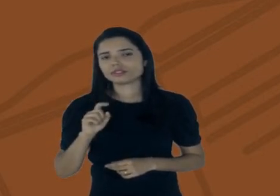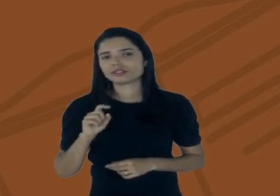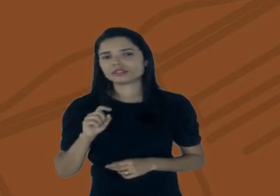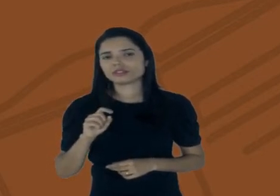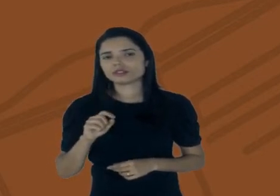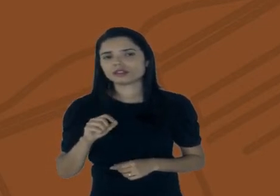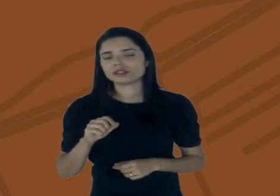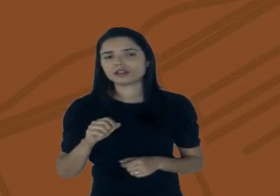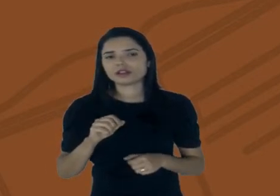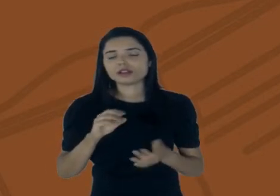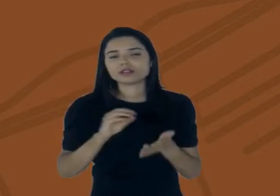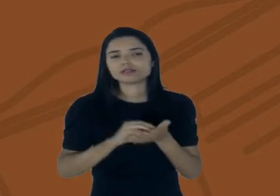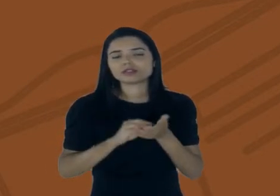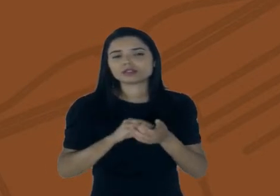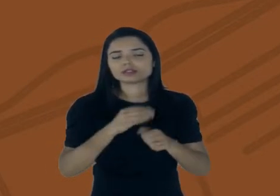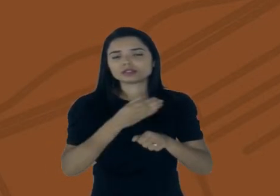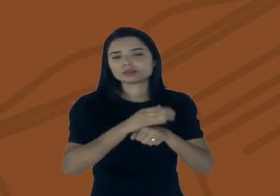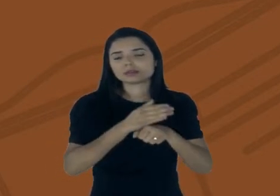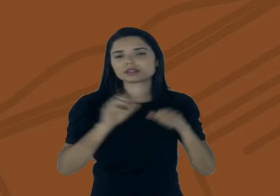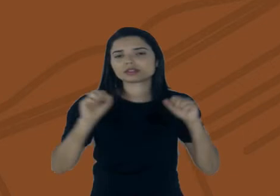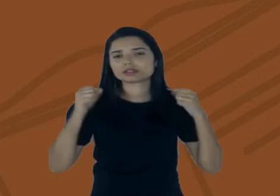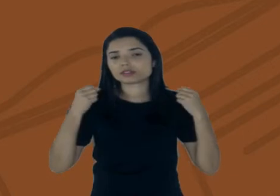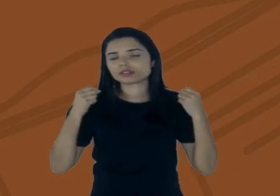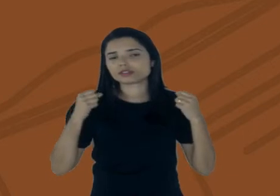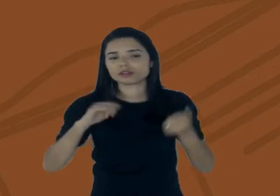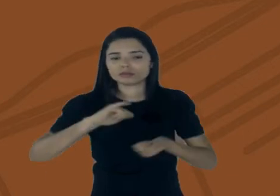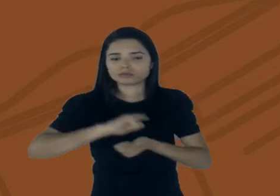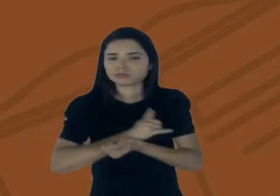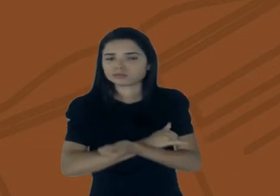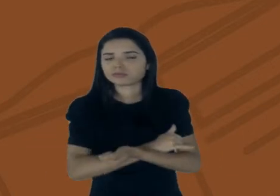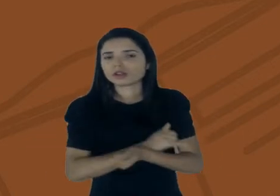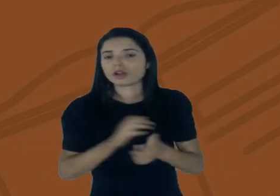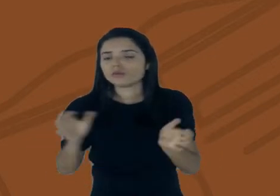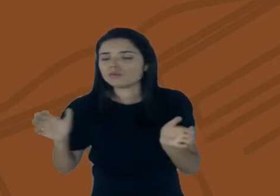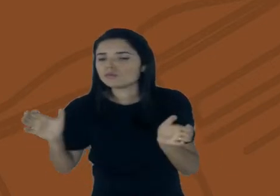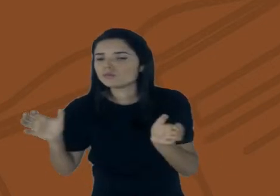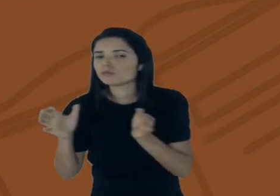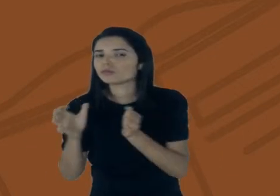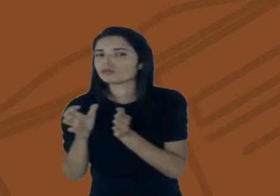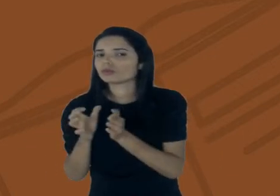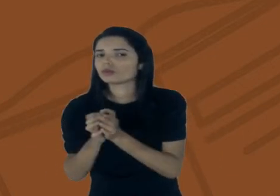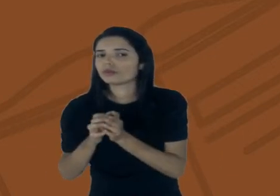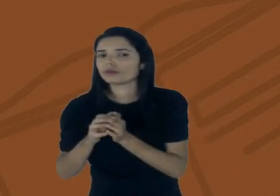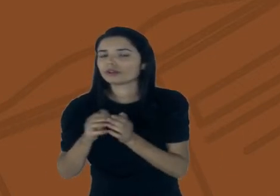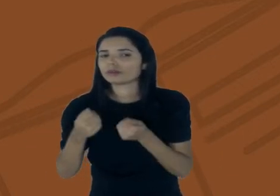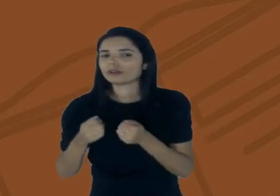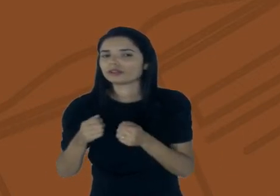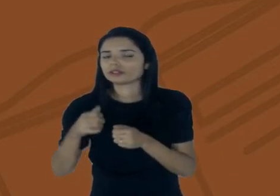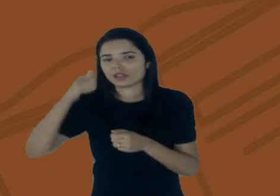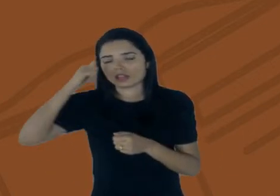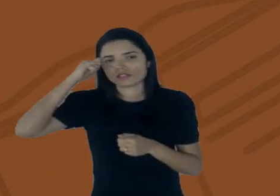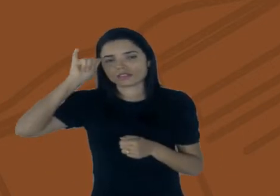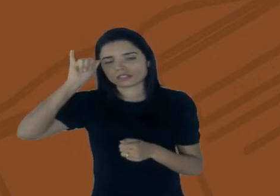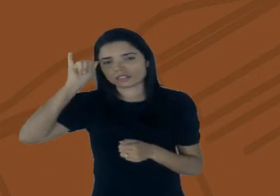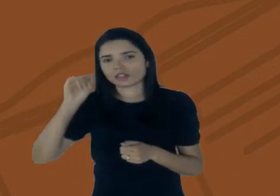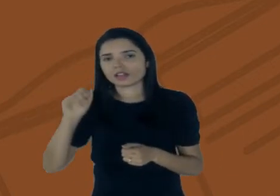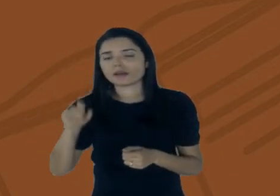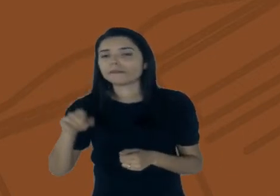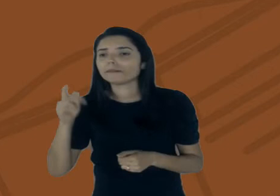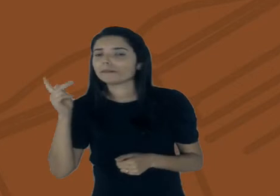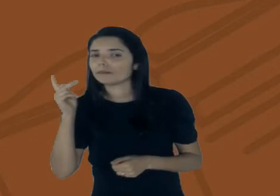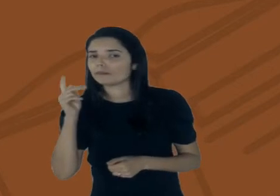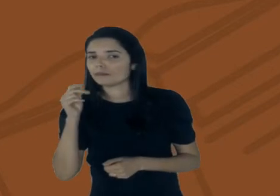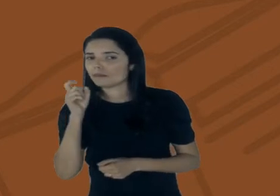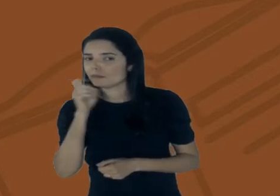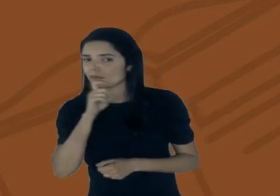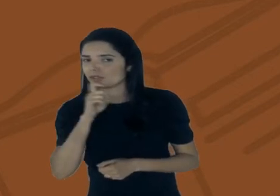sedentarismo, obesidade, tudo isso dentro de um conjunto para ocasionar o aumento da pressão arterial. Então é um mito, porque